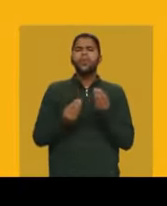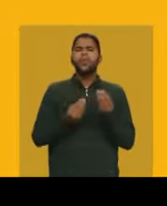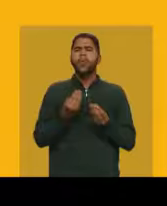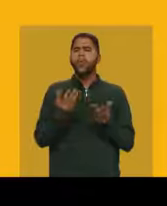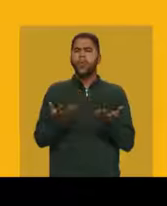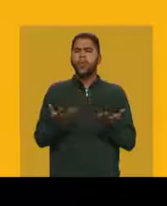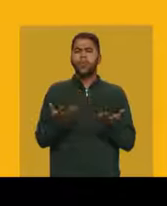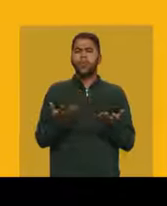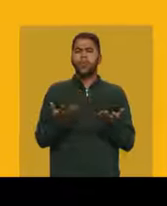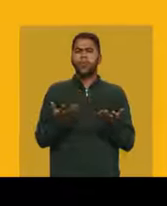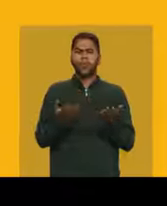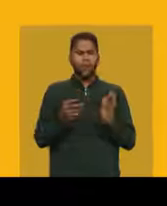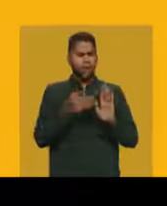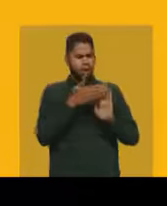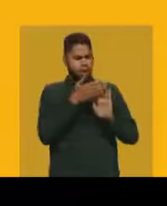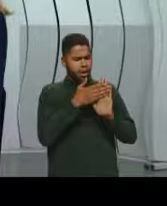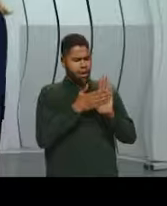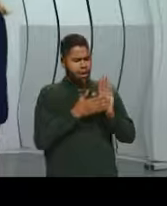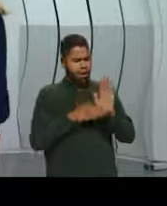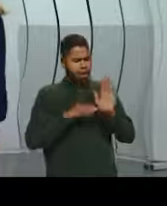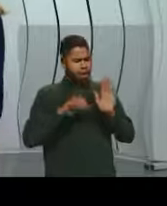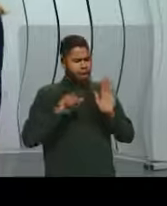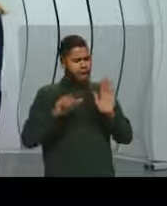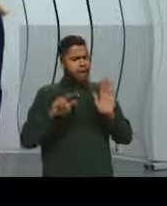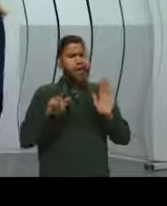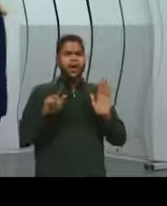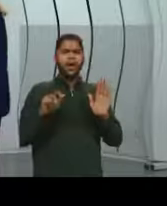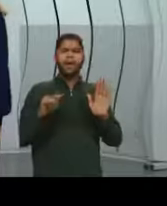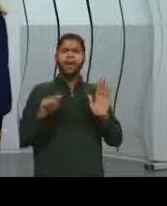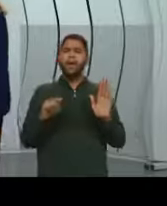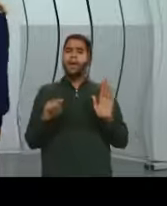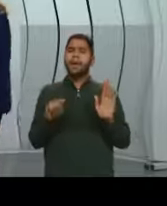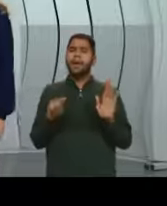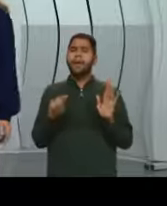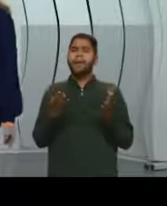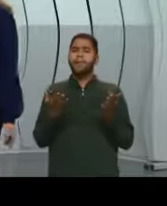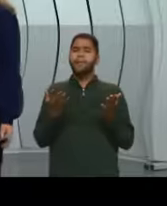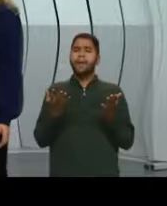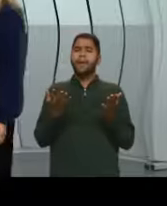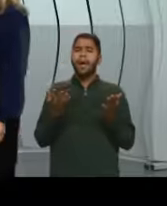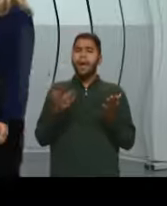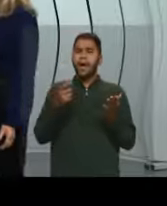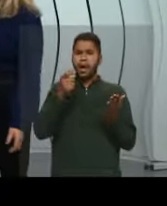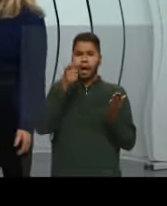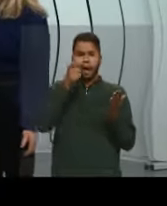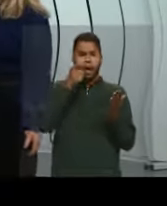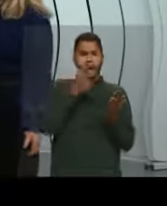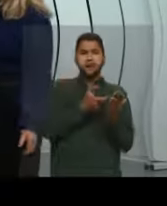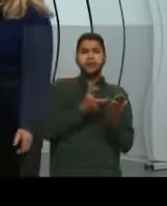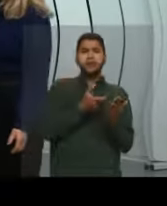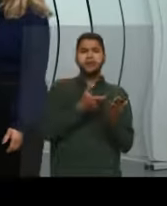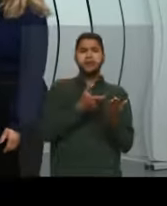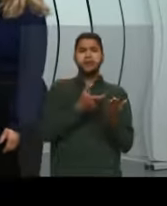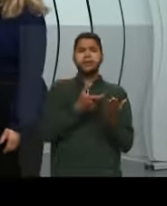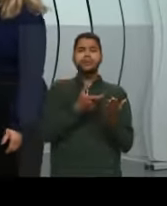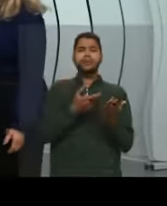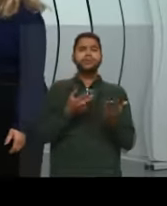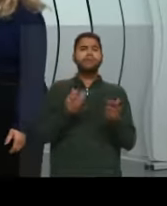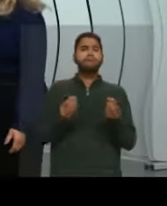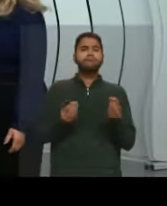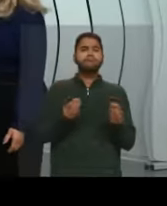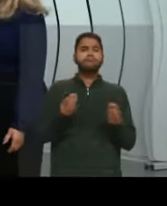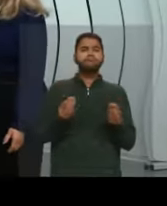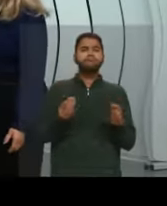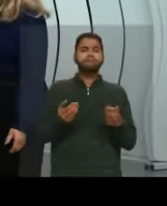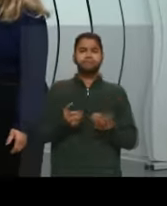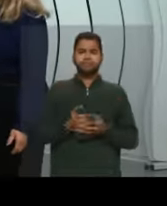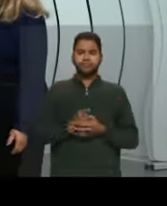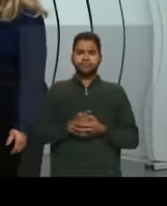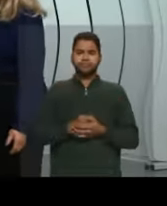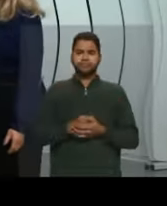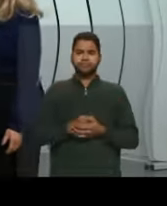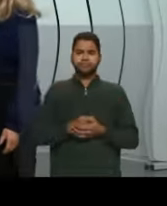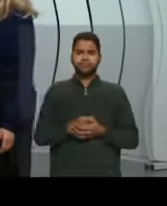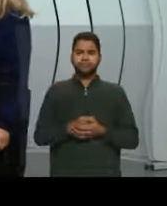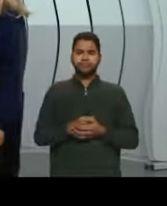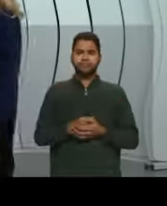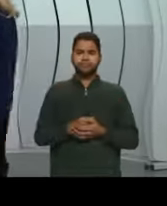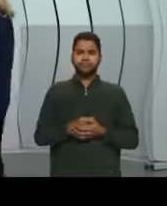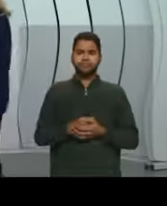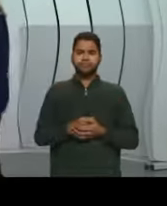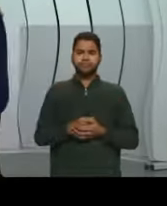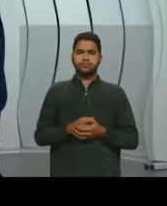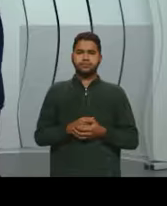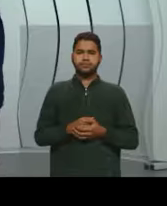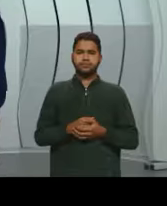usa nessa capa para levá-lo a interessar por essa publicação? Então, vamos lá.